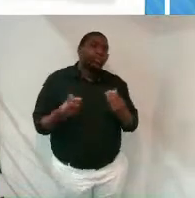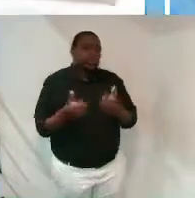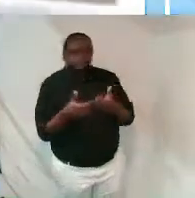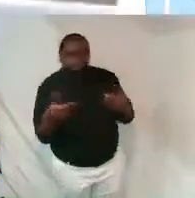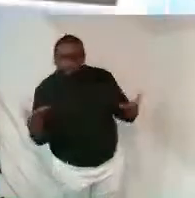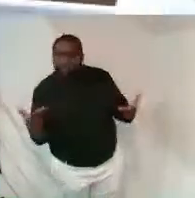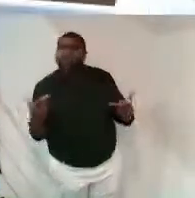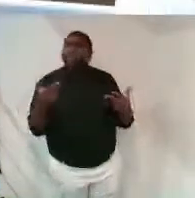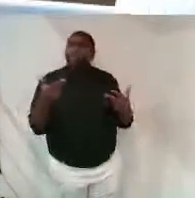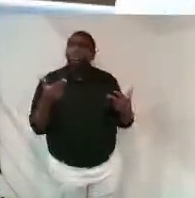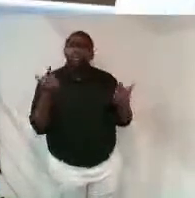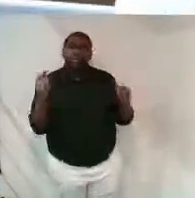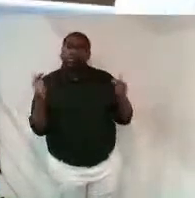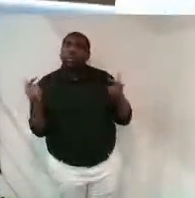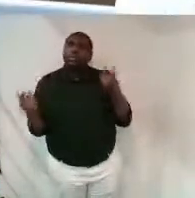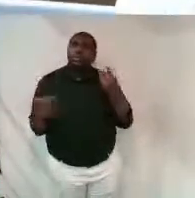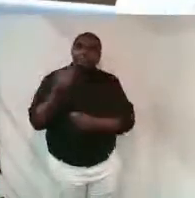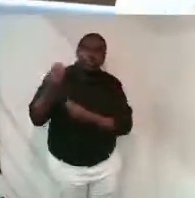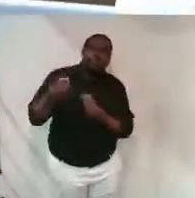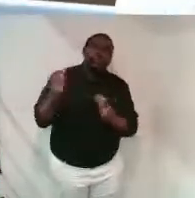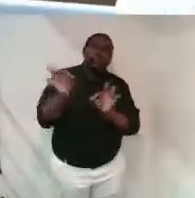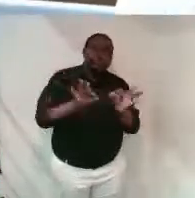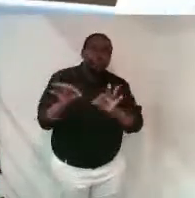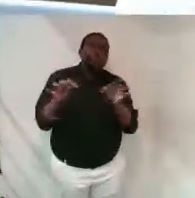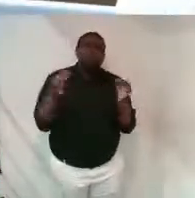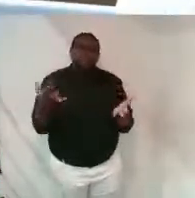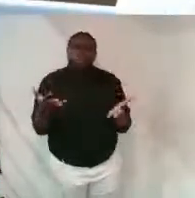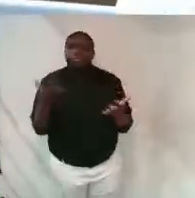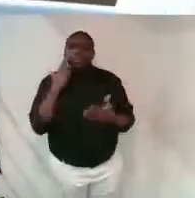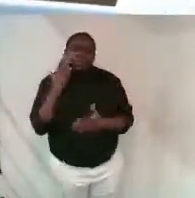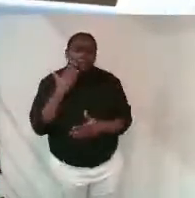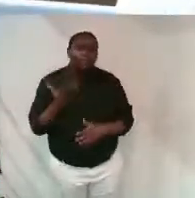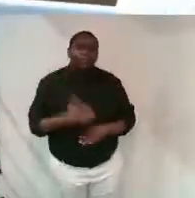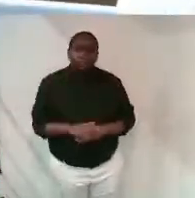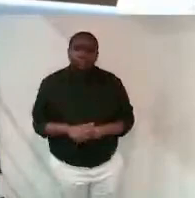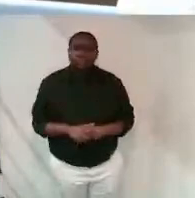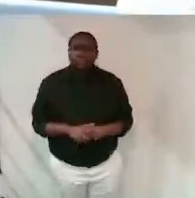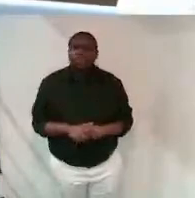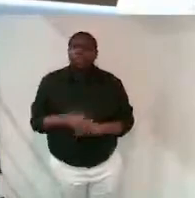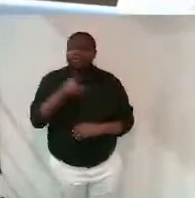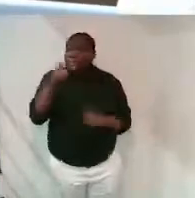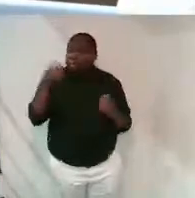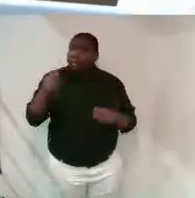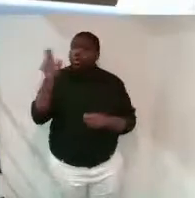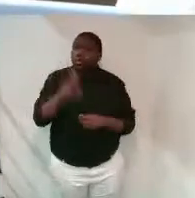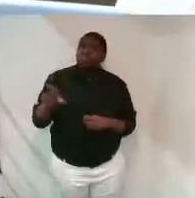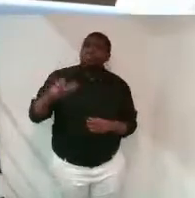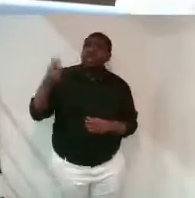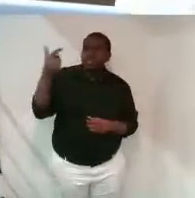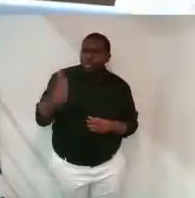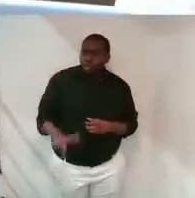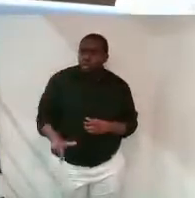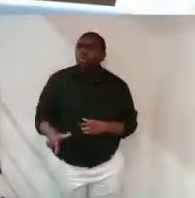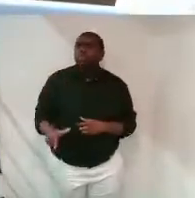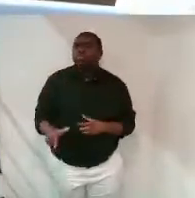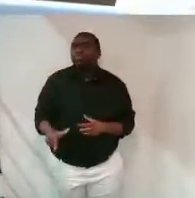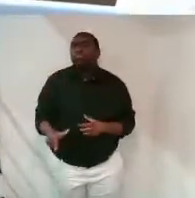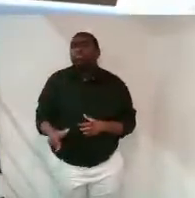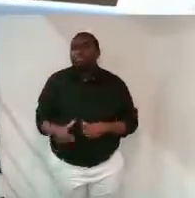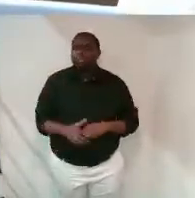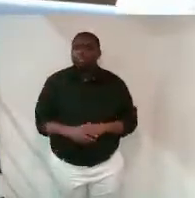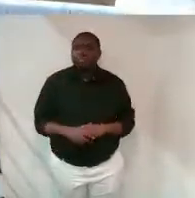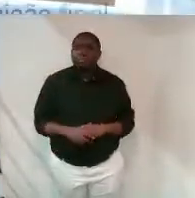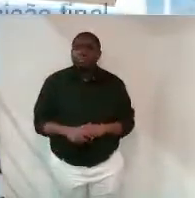muita embalagem que não tem reciclabilidade. É uma forma, você não gerar. Né? Você tem que reutilizar, reciclar e assim por